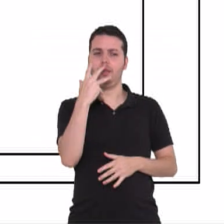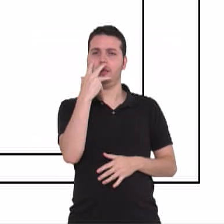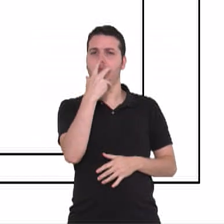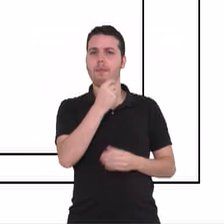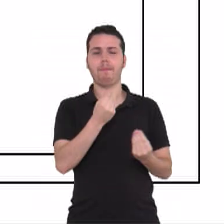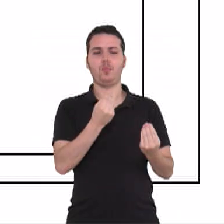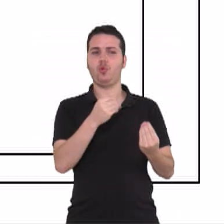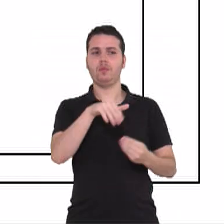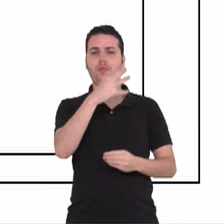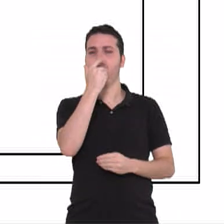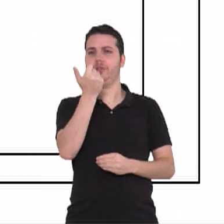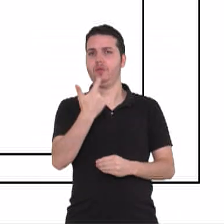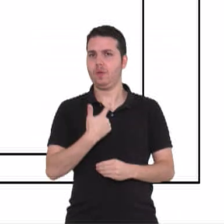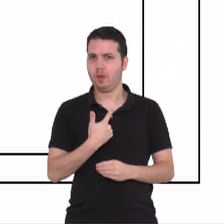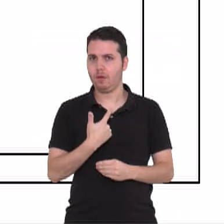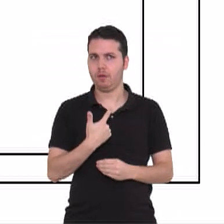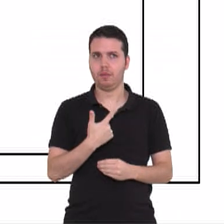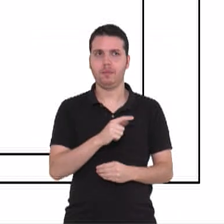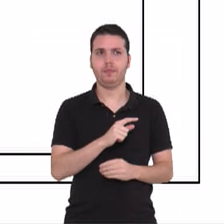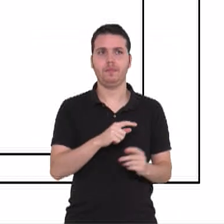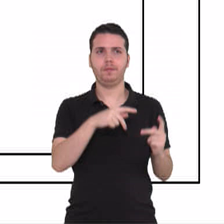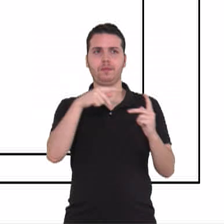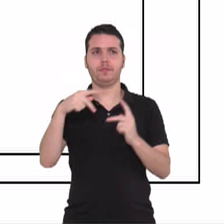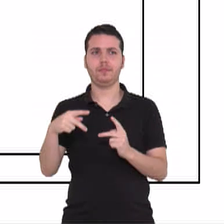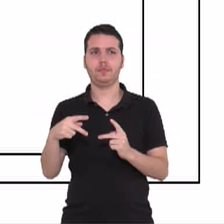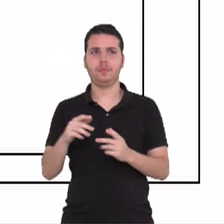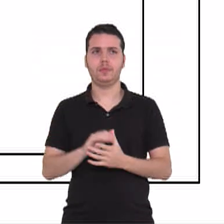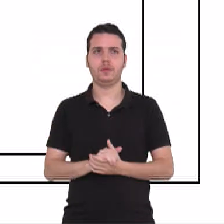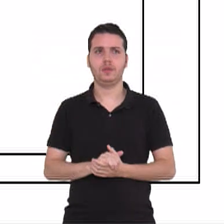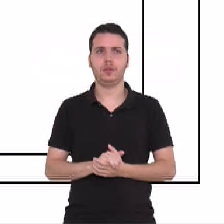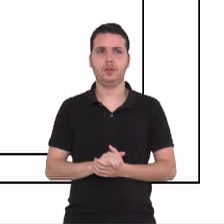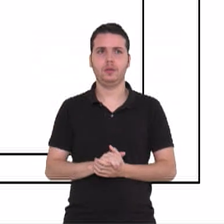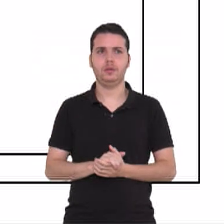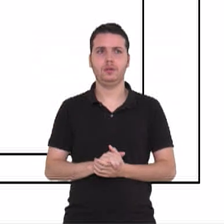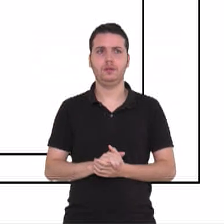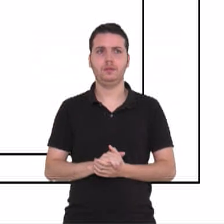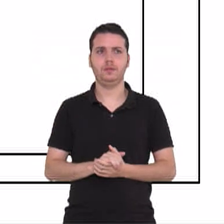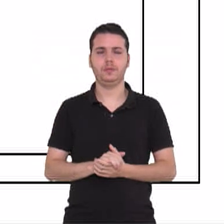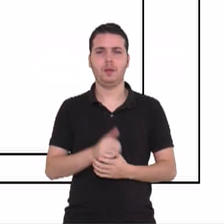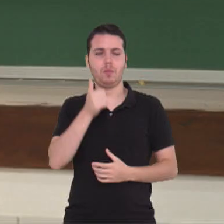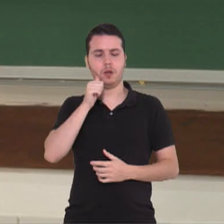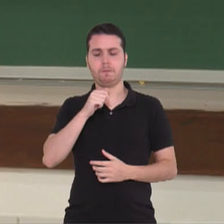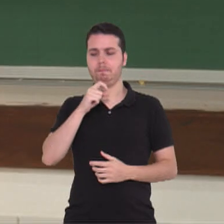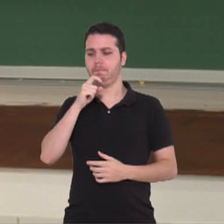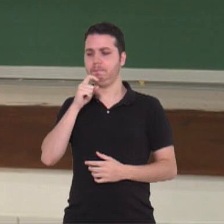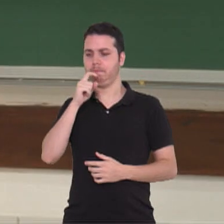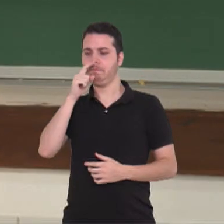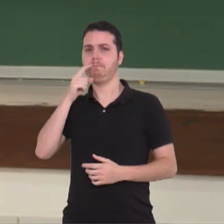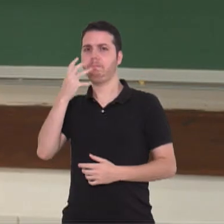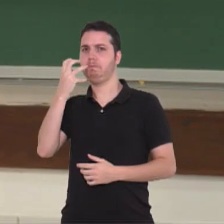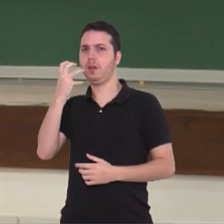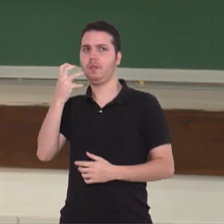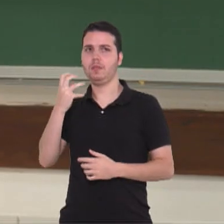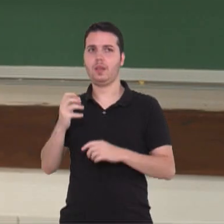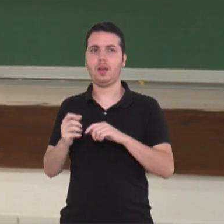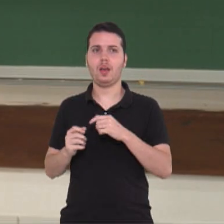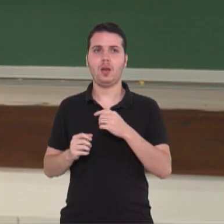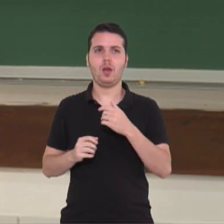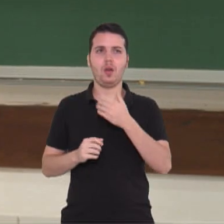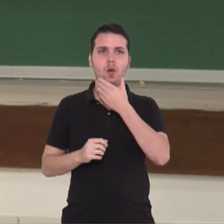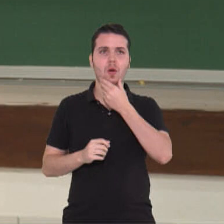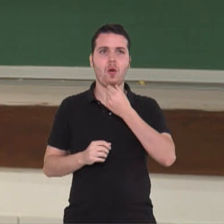Aí ele fala assim, ó, humildade não funciona. Eu, Garfo, com certeza. Por que ele falou humildade não